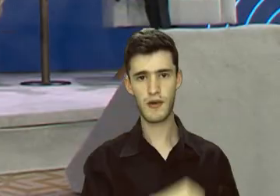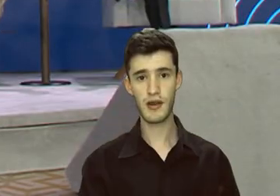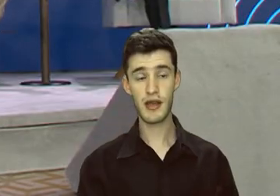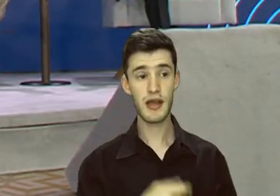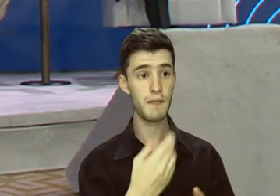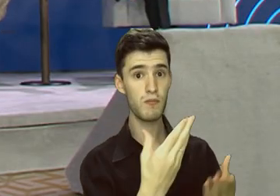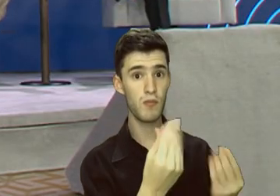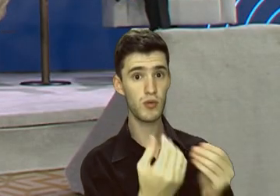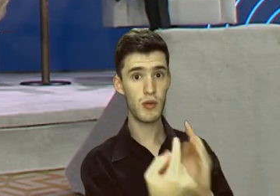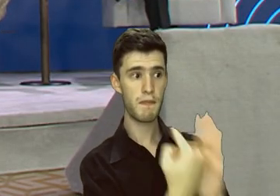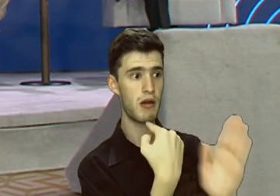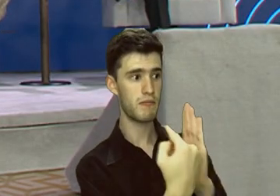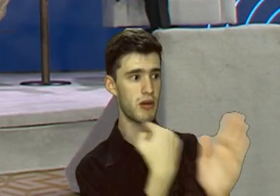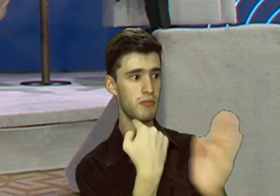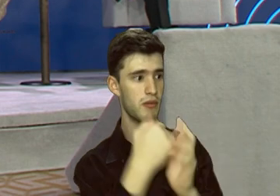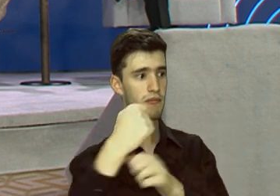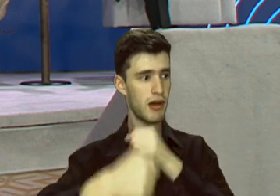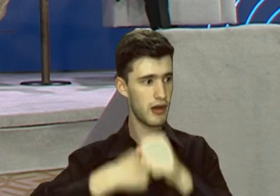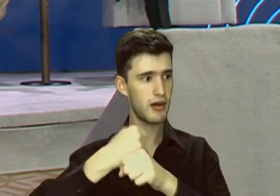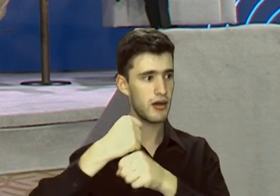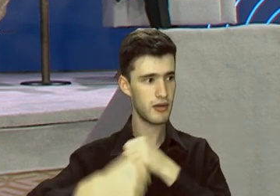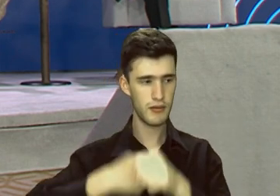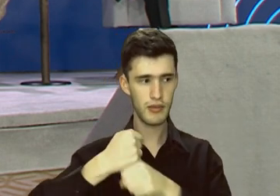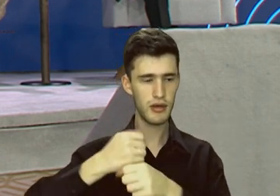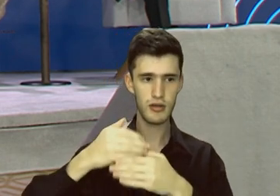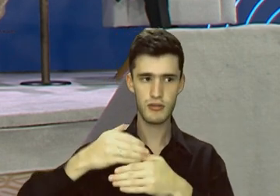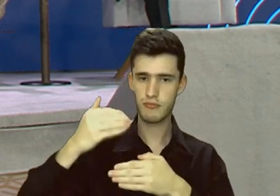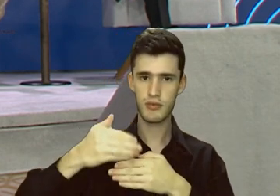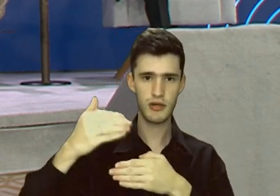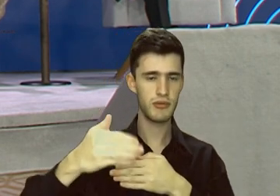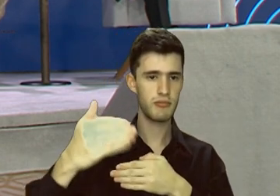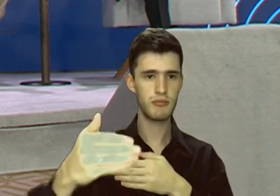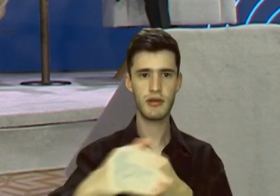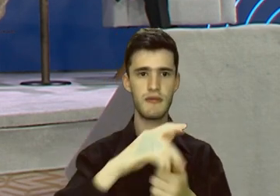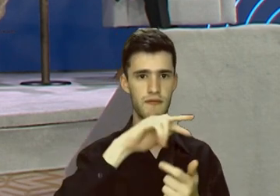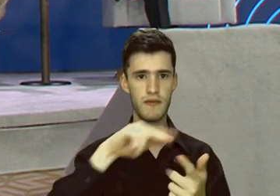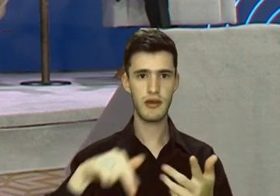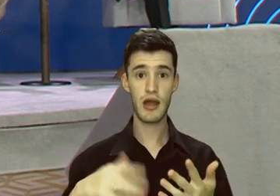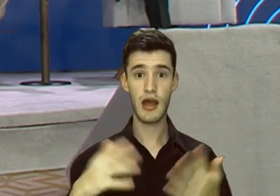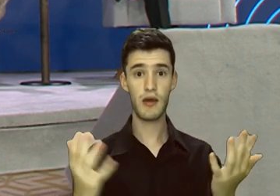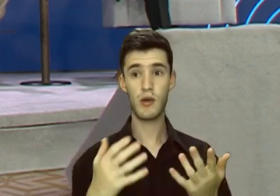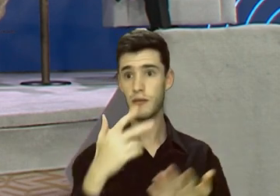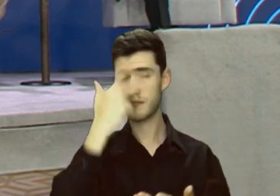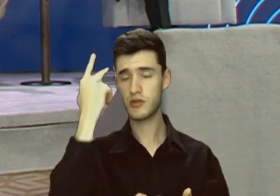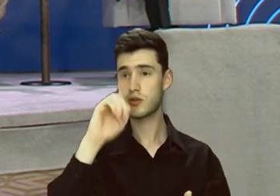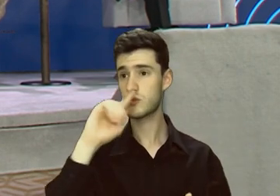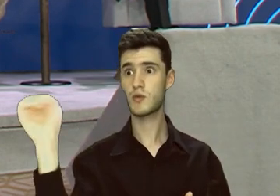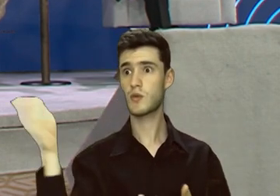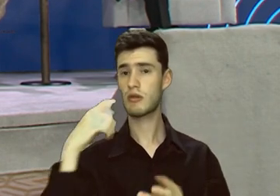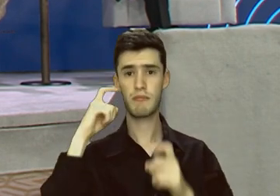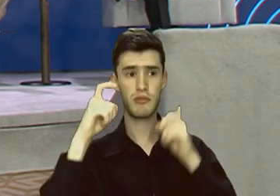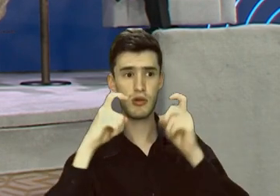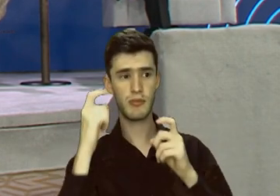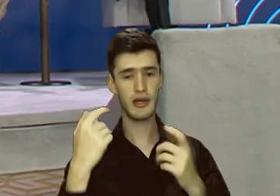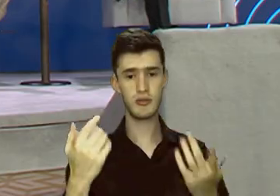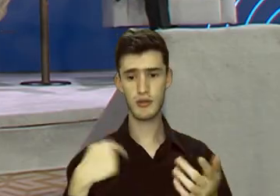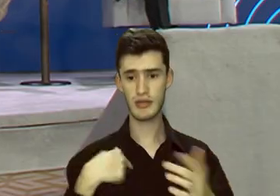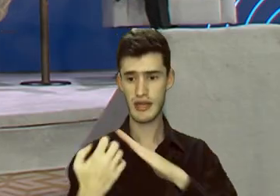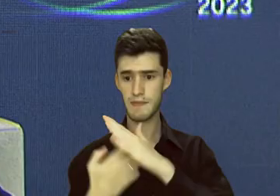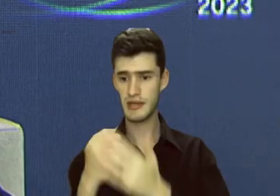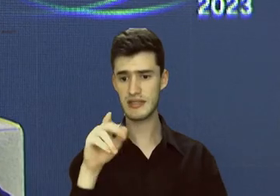euroveria e tal e growth e agora todo mundo preocupado Como é que tá a sua receita margem